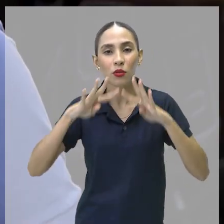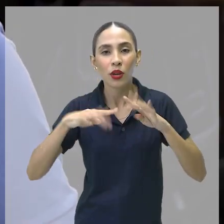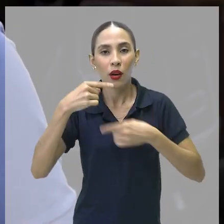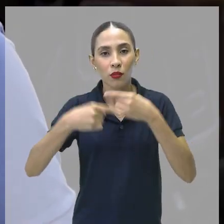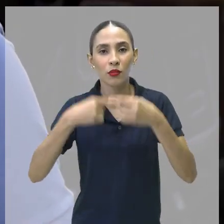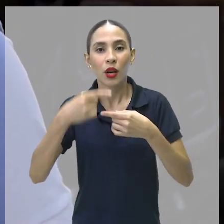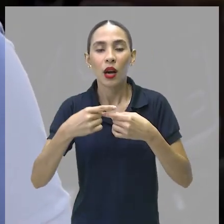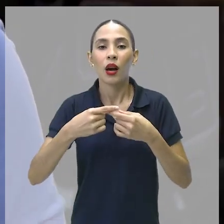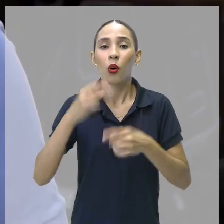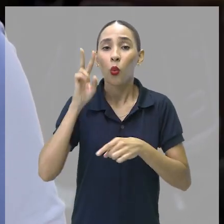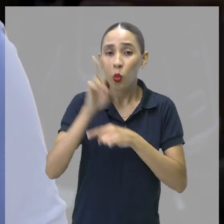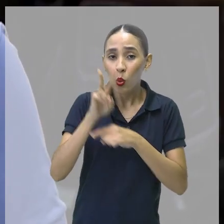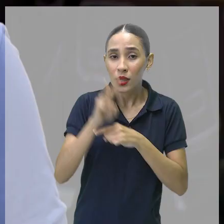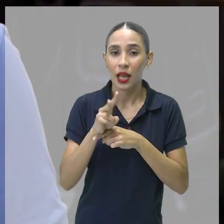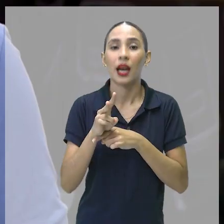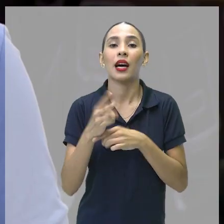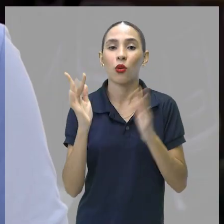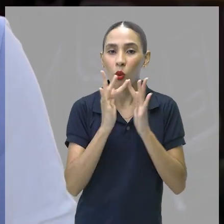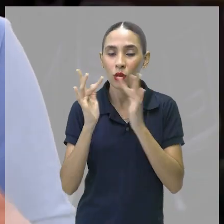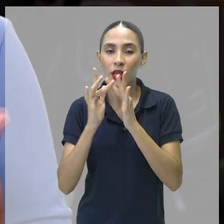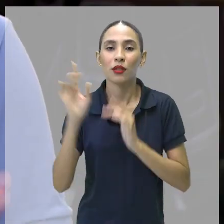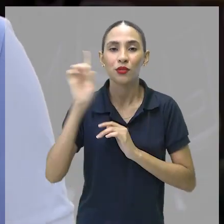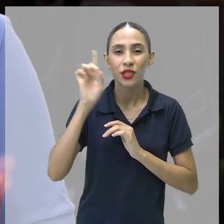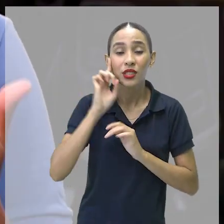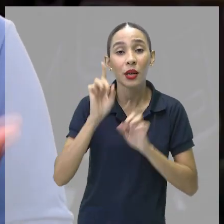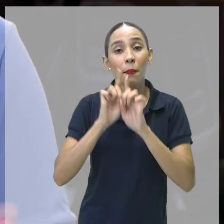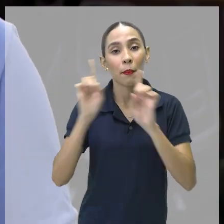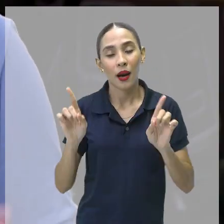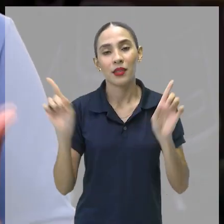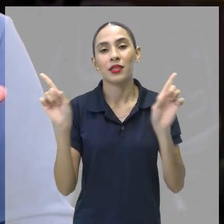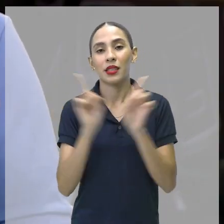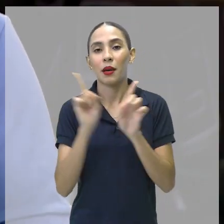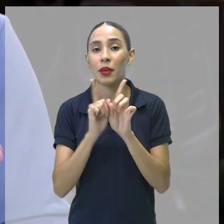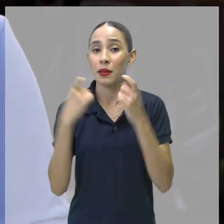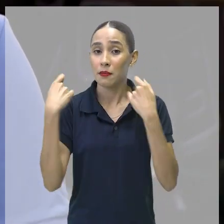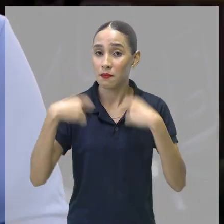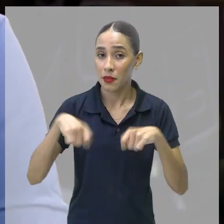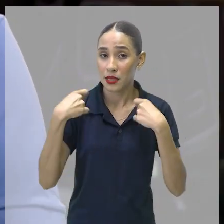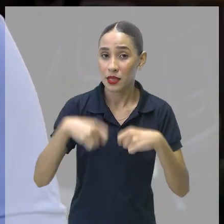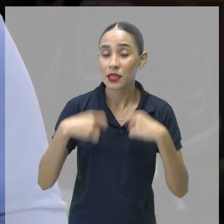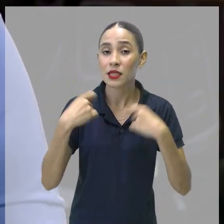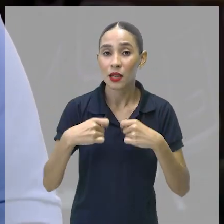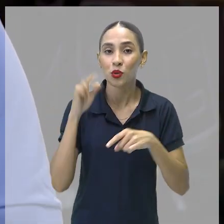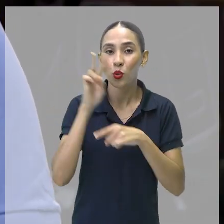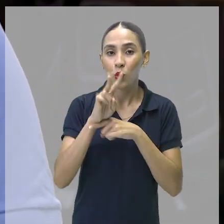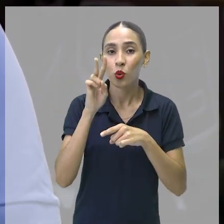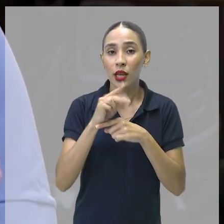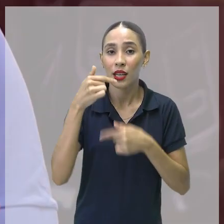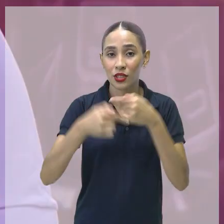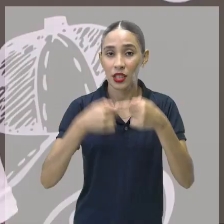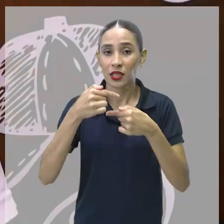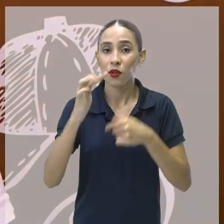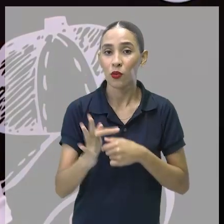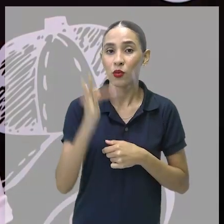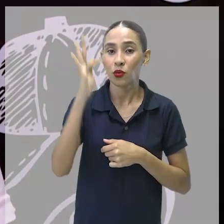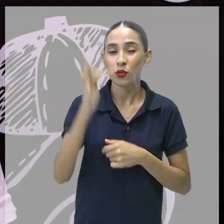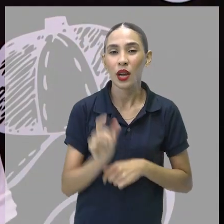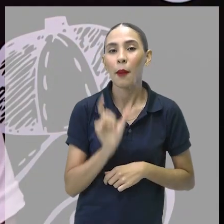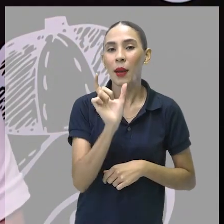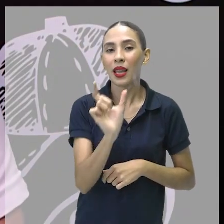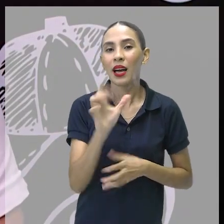para nós, para as nossas necessidades do dia a dia, mas também devemos mantê-los para gerações futuras. A